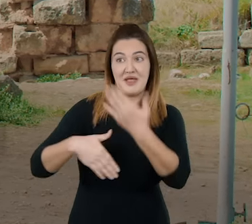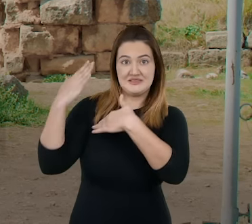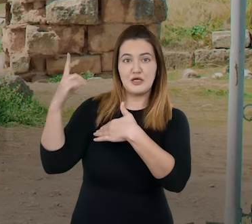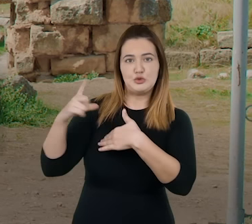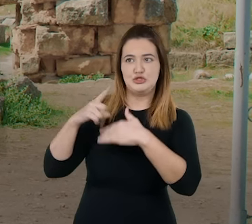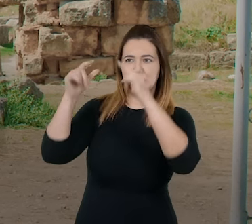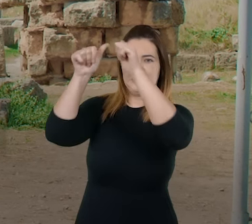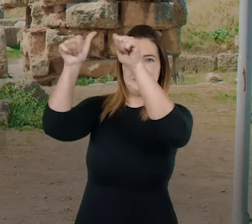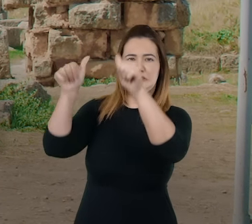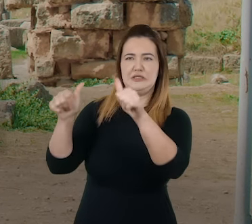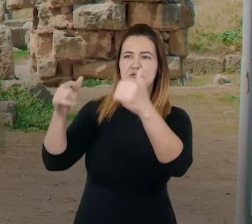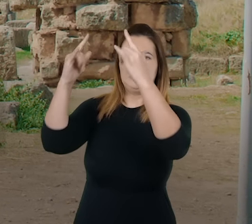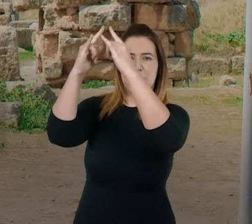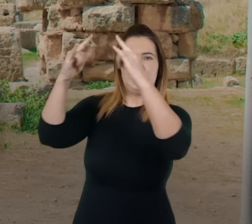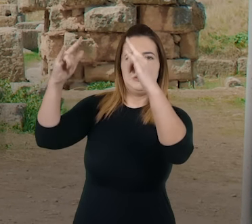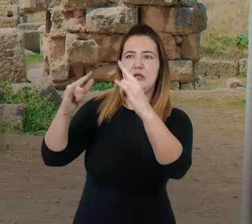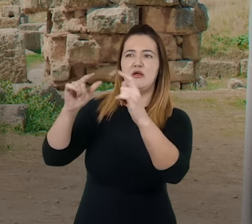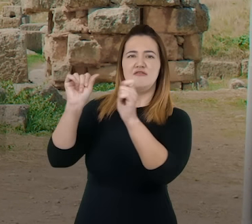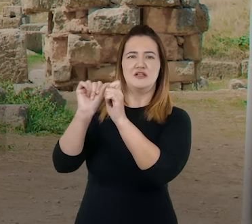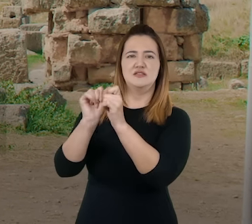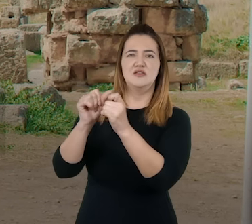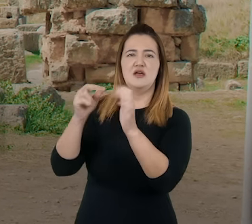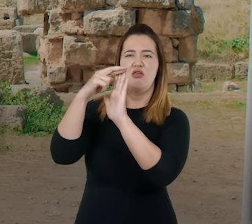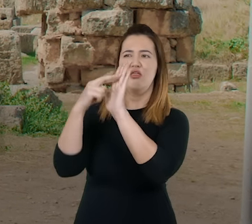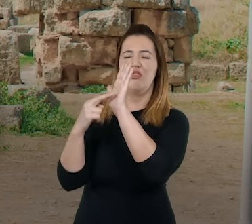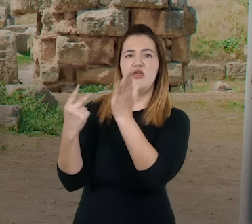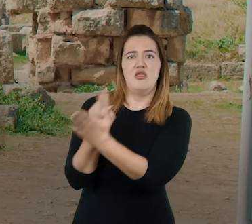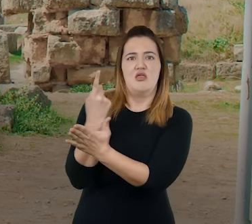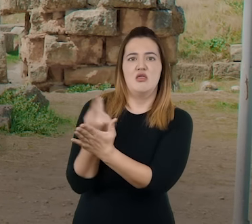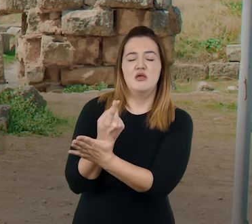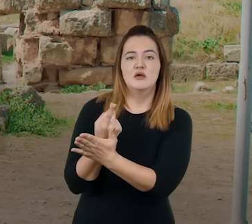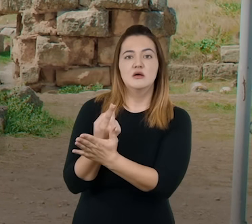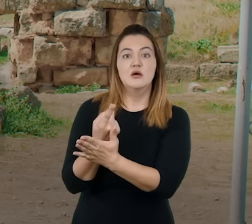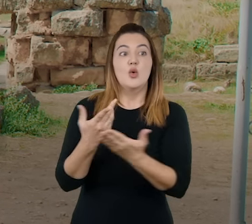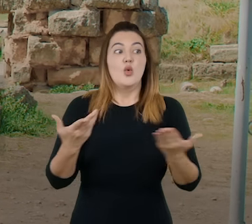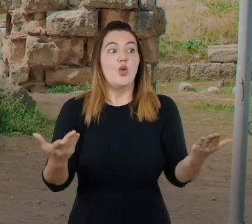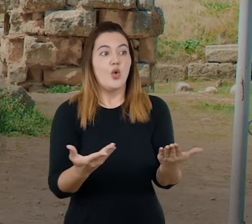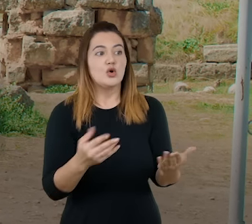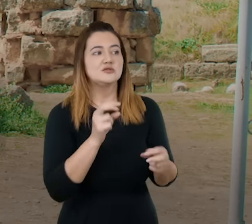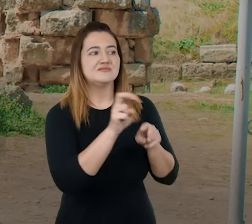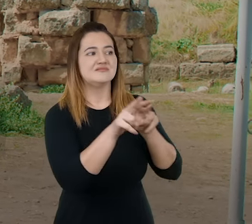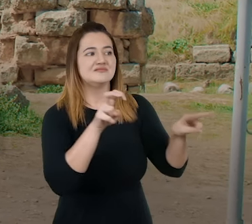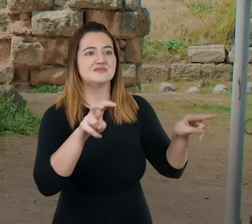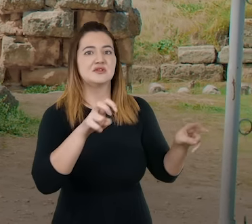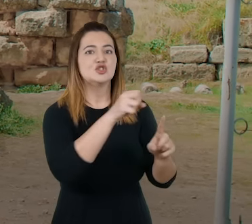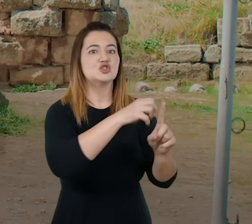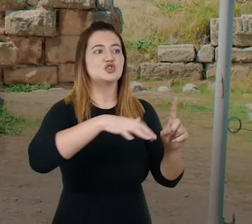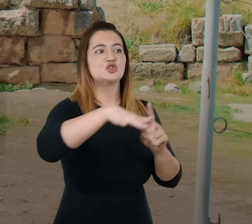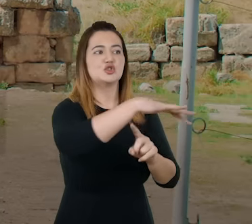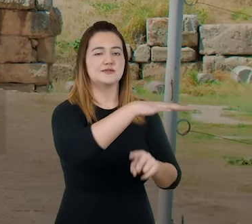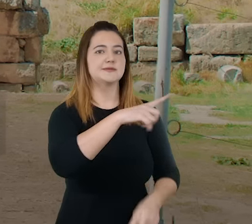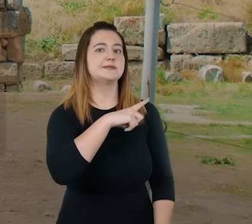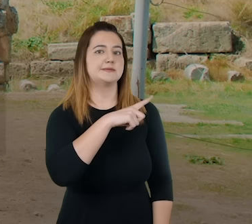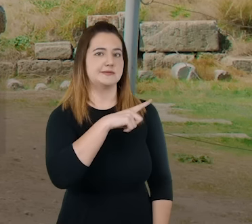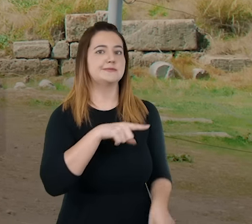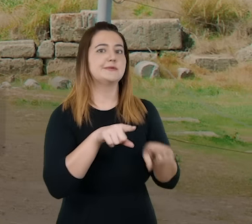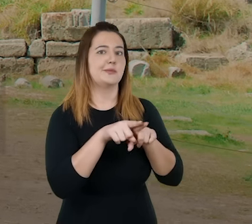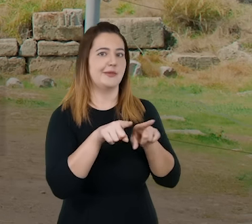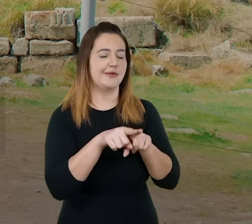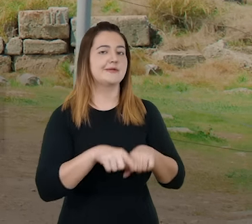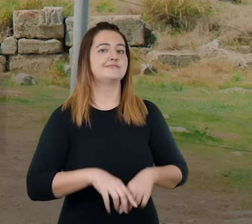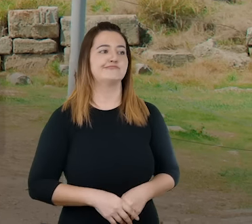ficado para trás, a mesma disposição licenciosa ainda permanece na nossa sociedade até os dias de